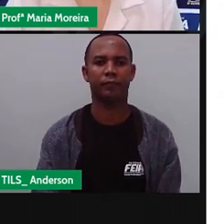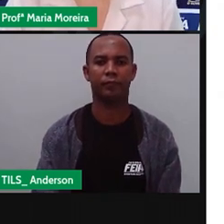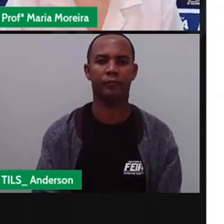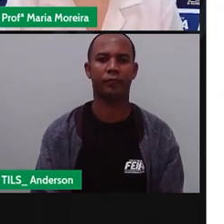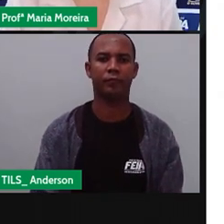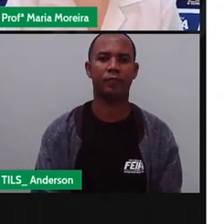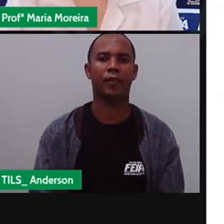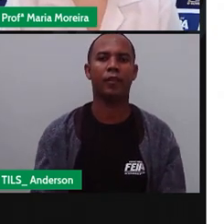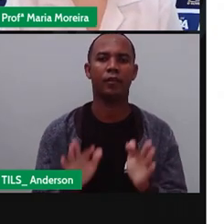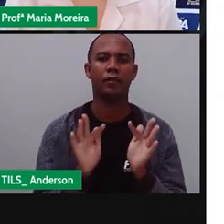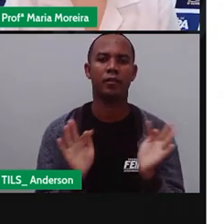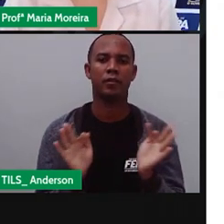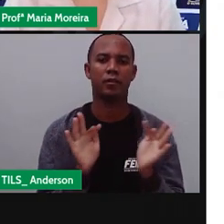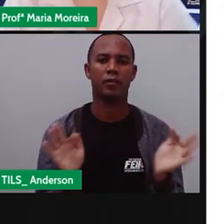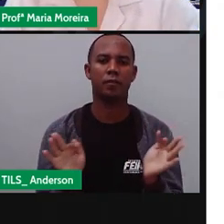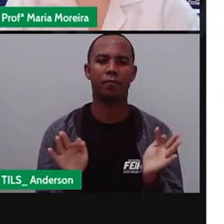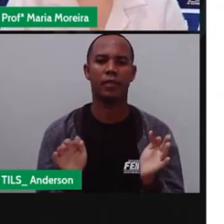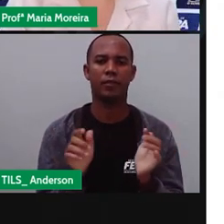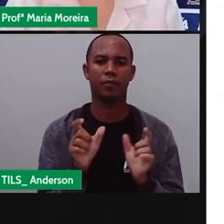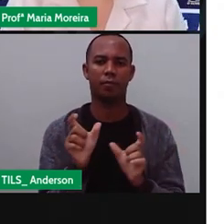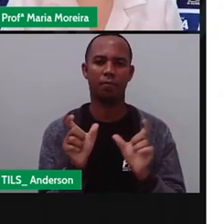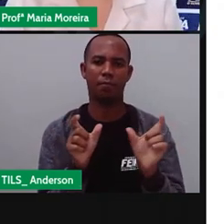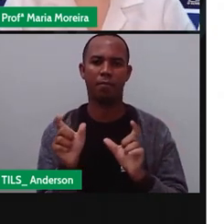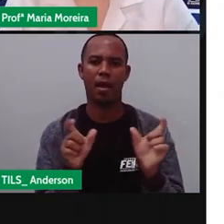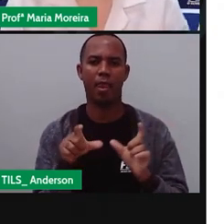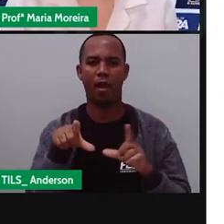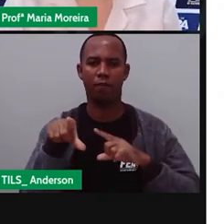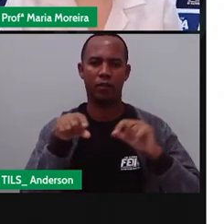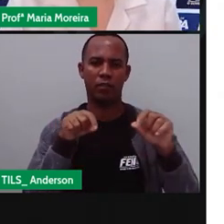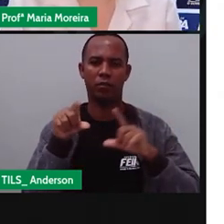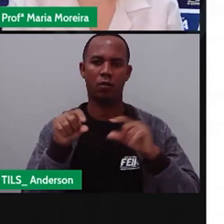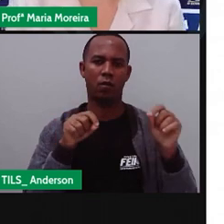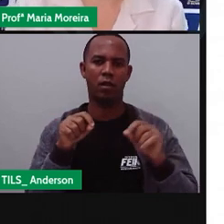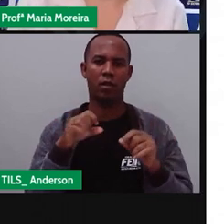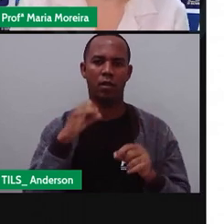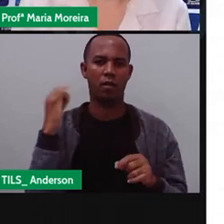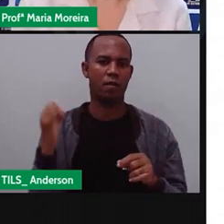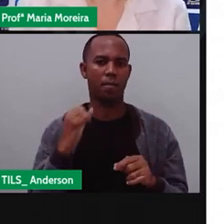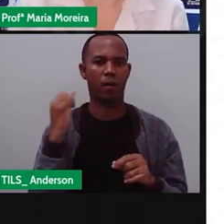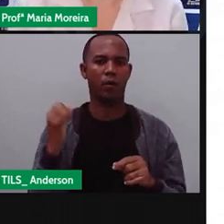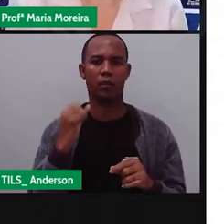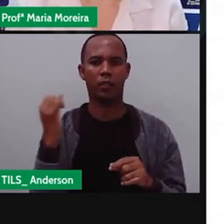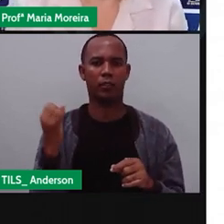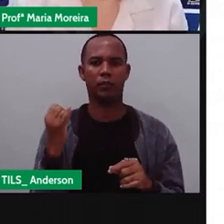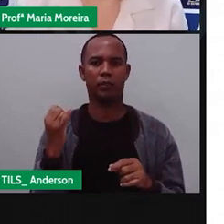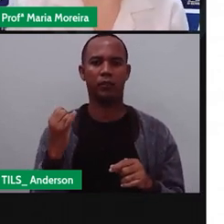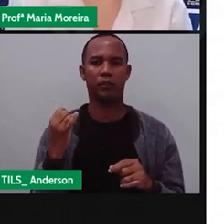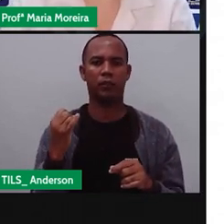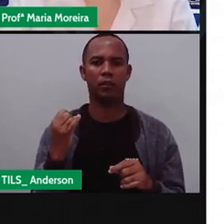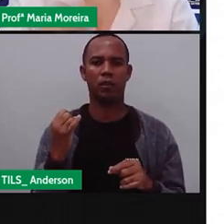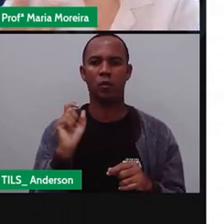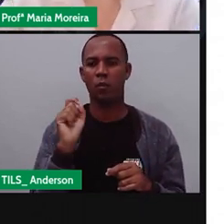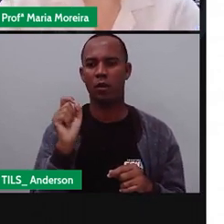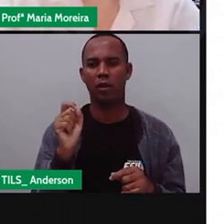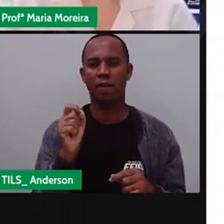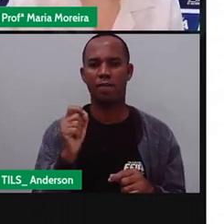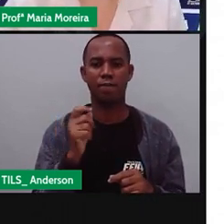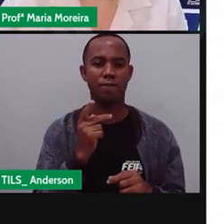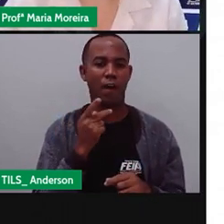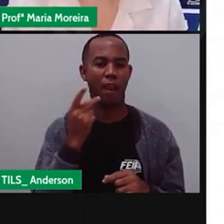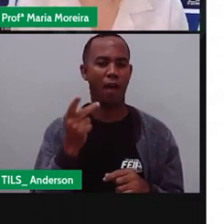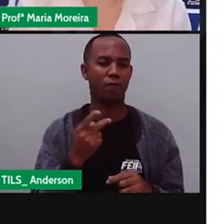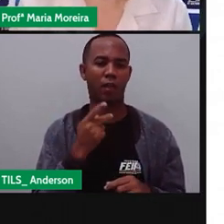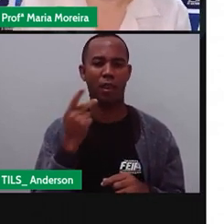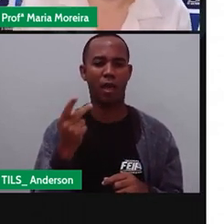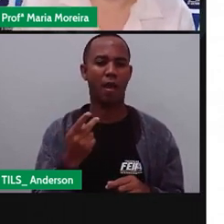A simplicidade na escolha das palavras também é muito que importante. Não adianta eu colocar coisas aleatórias